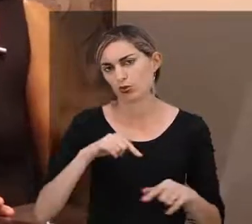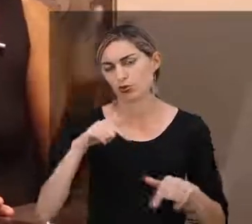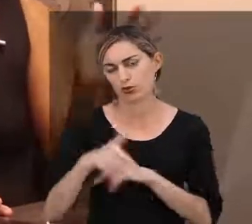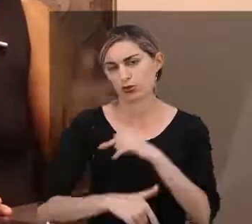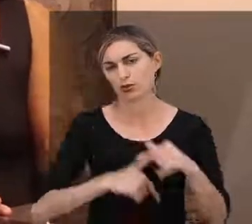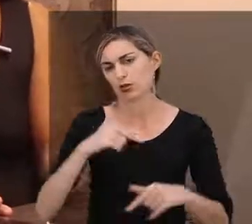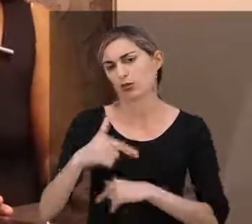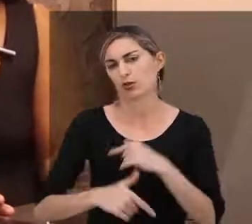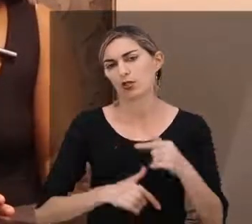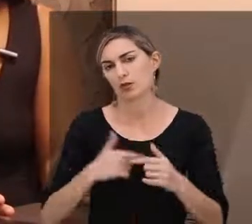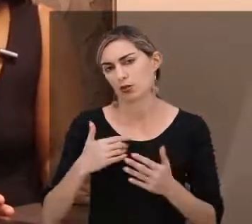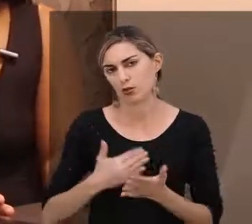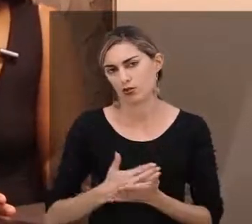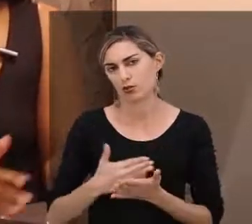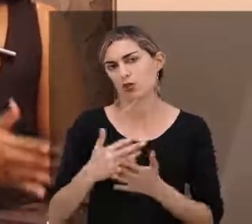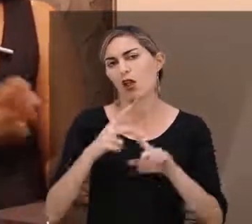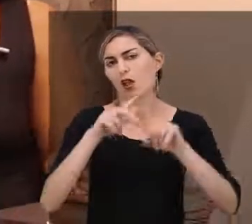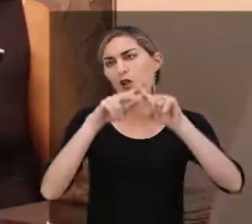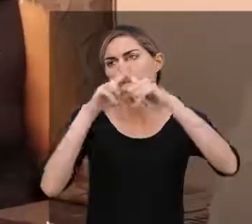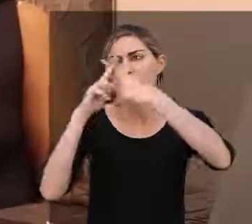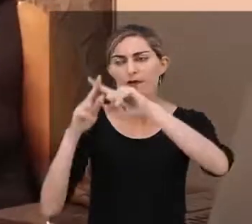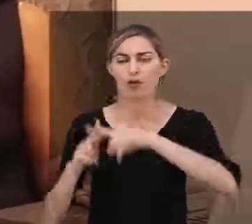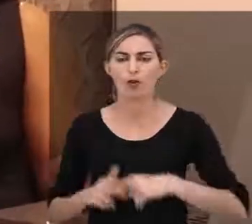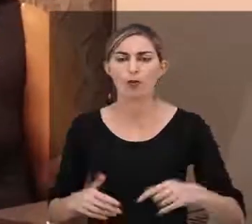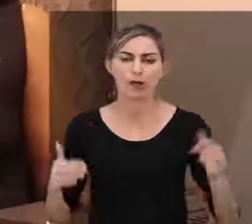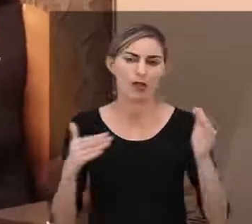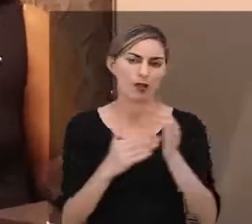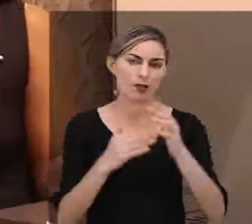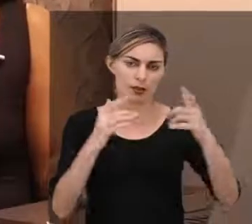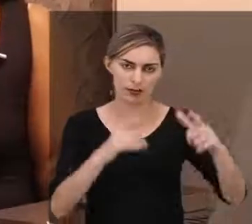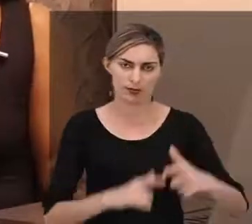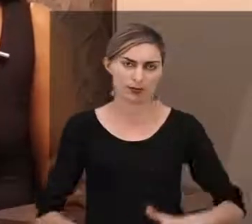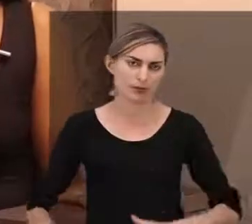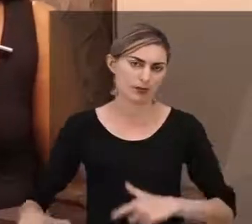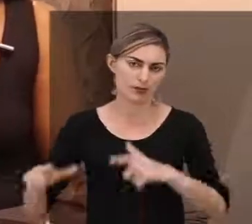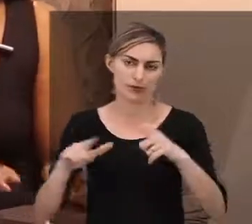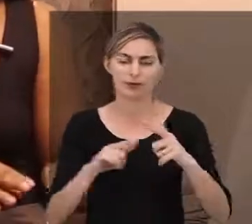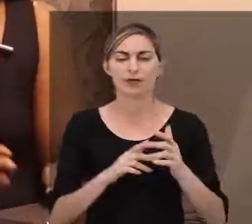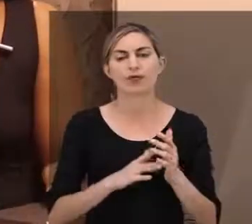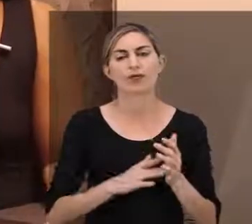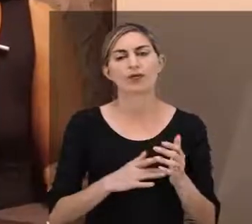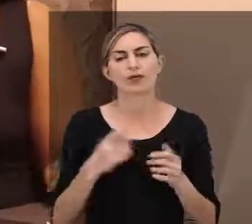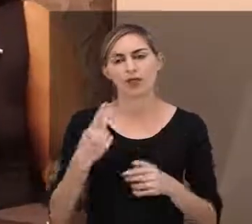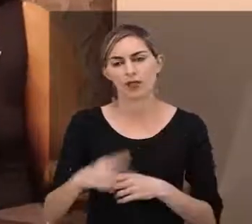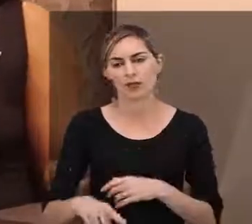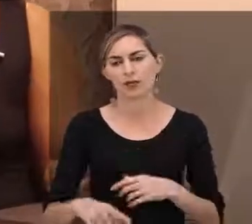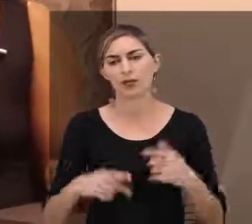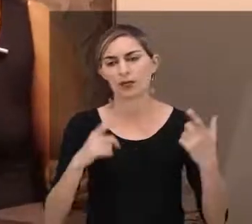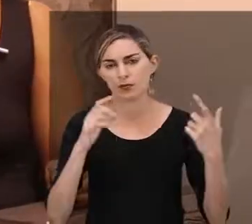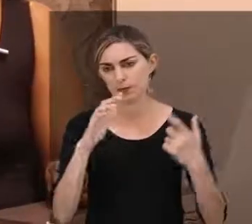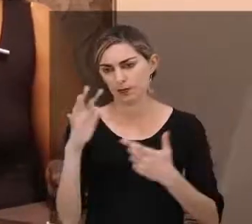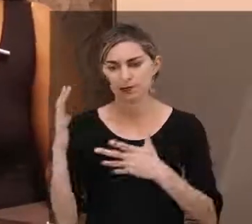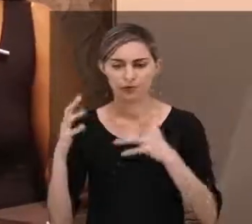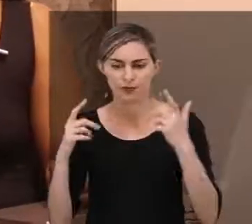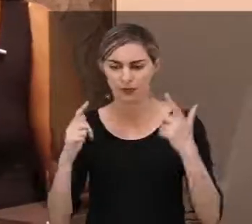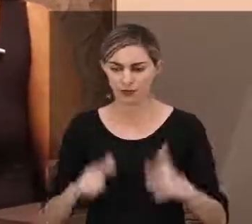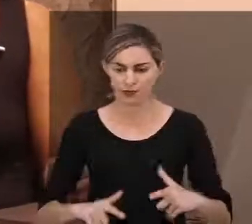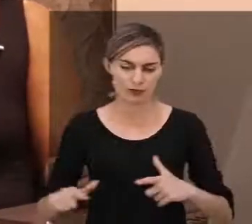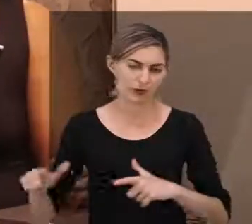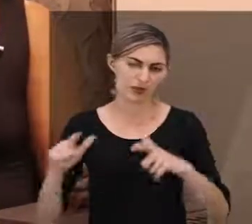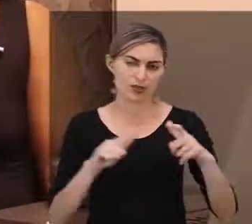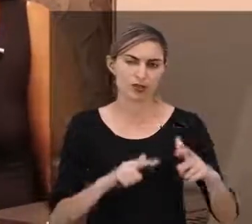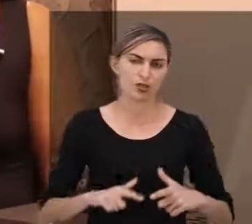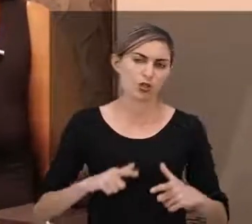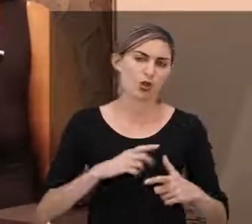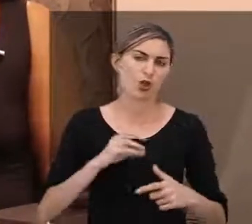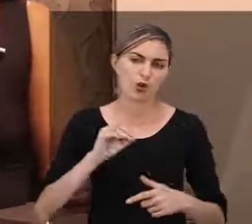vai desde a questão da reforma até a ambientação, né? Então, nessa parte de ambientação, entra justamente esses